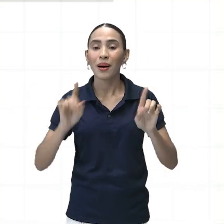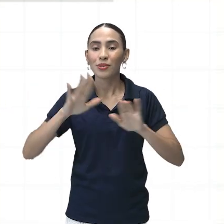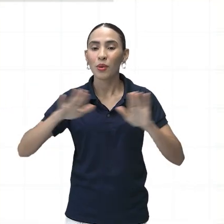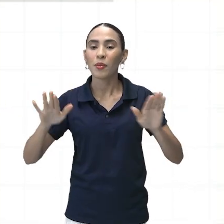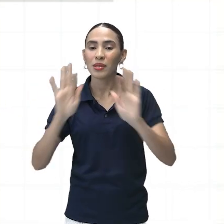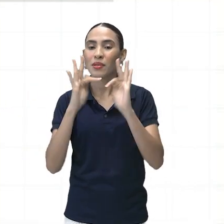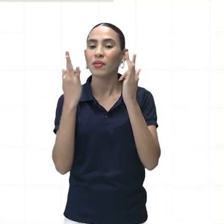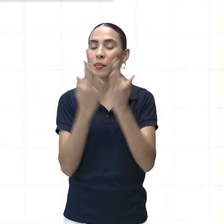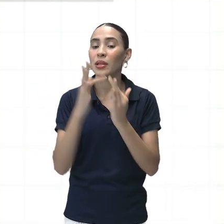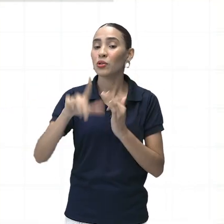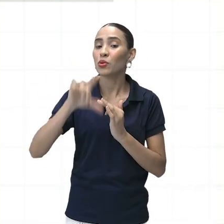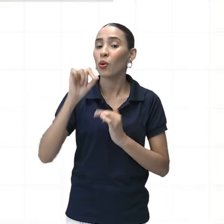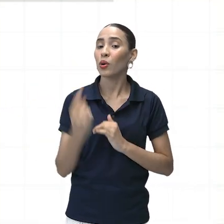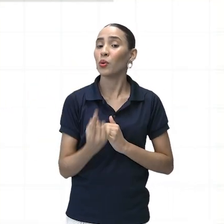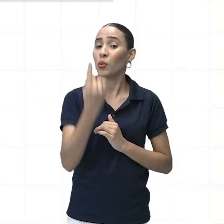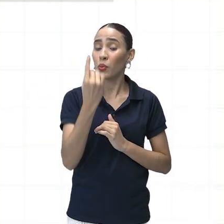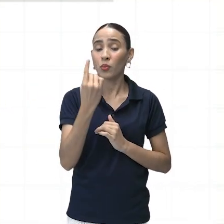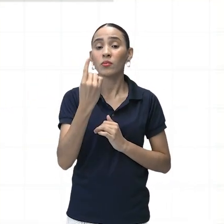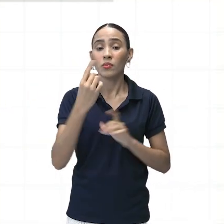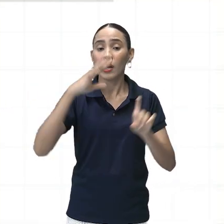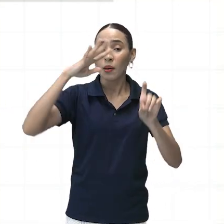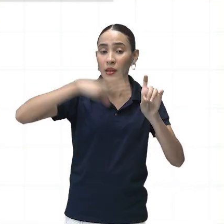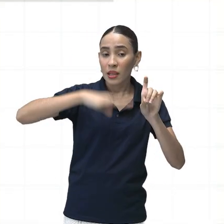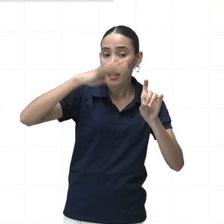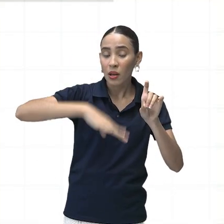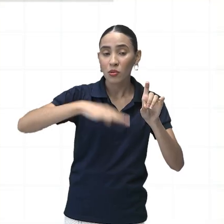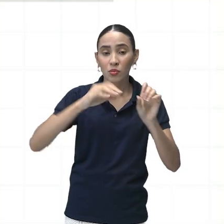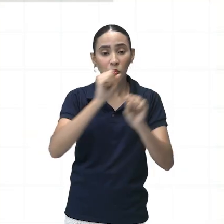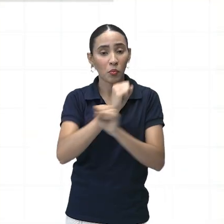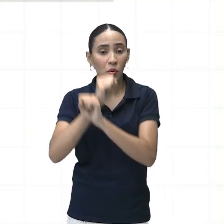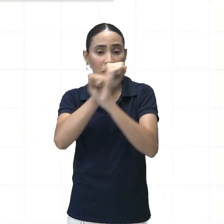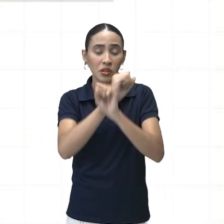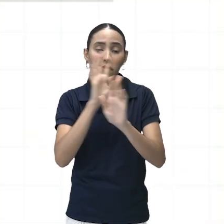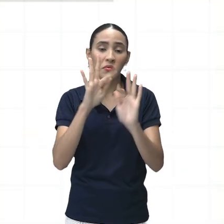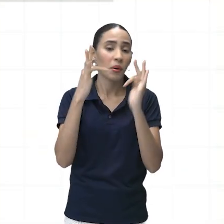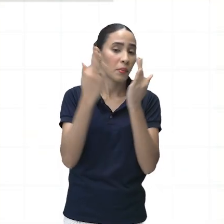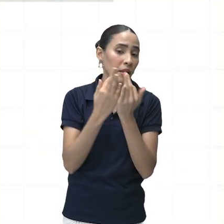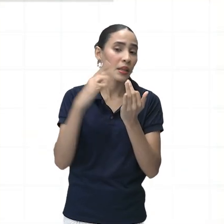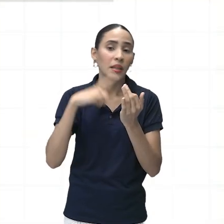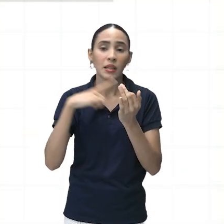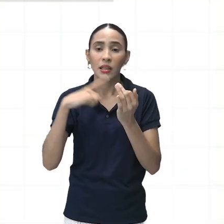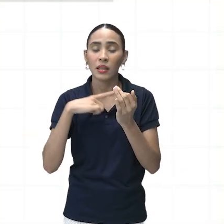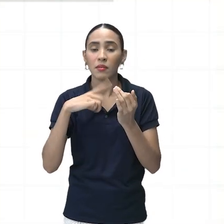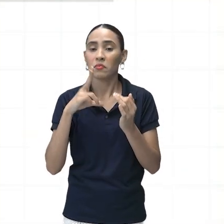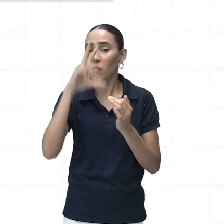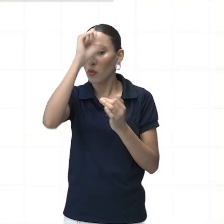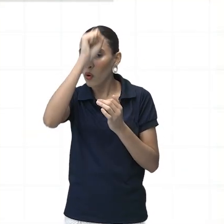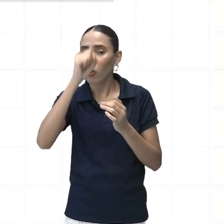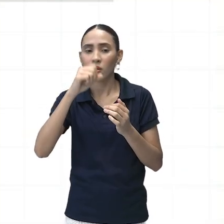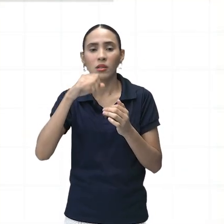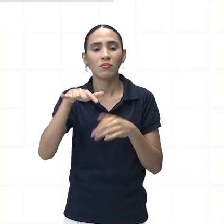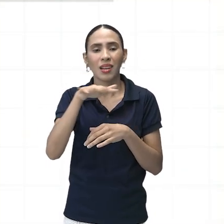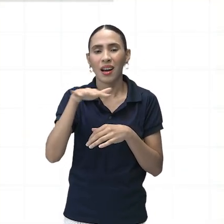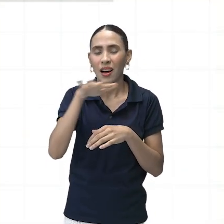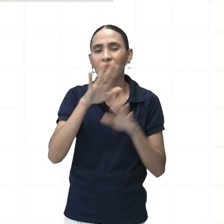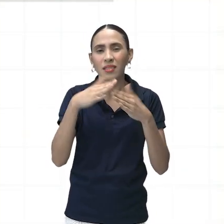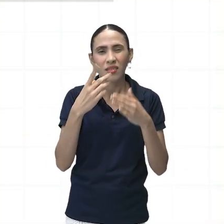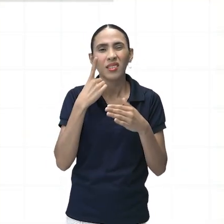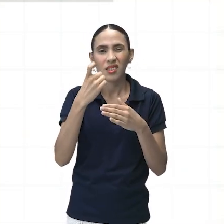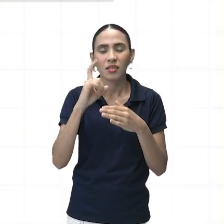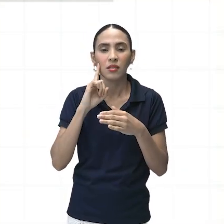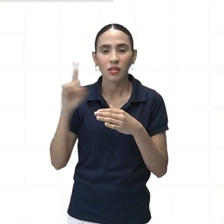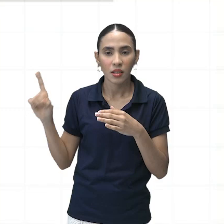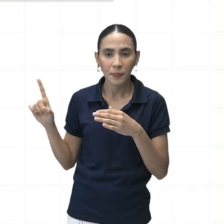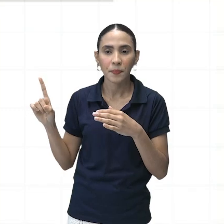a família ela escolhe um deus para poder proteger a sua família, tem uma especificidade de região, é bem